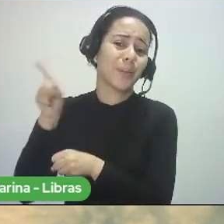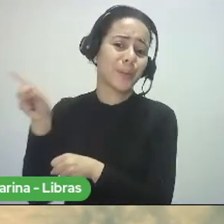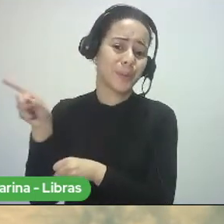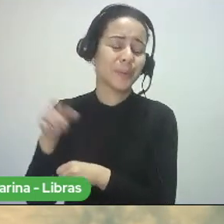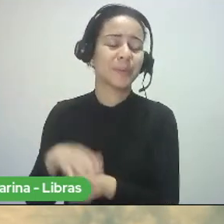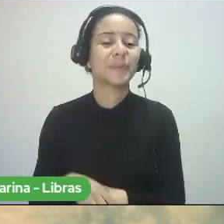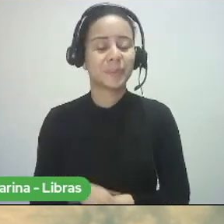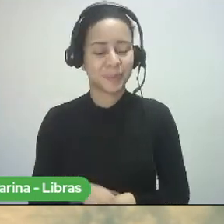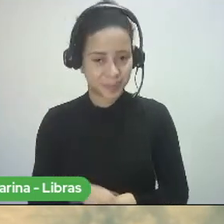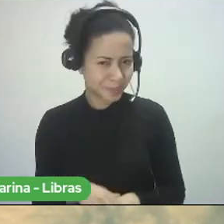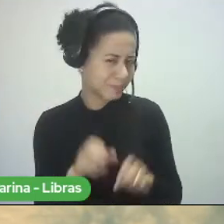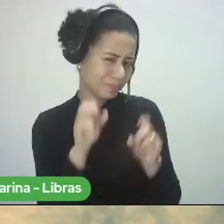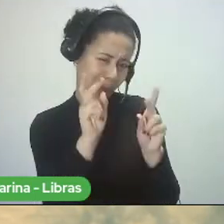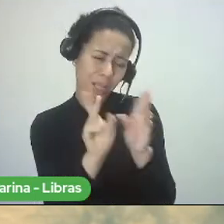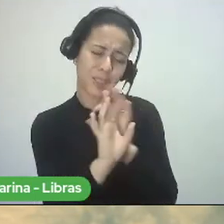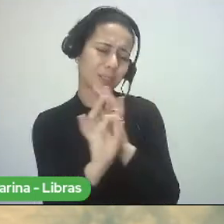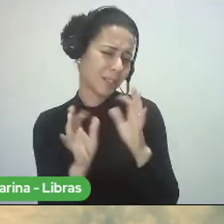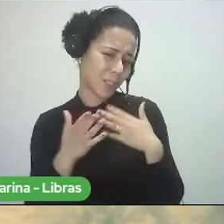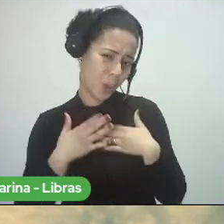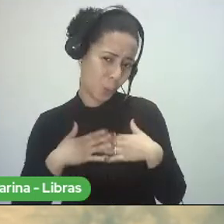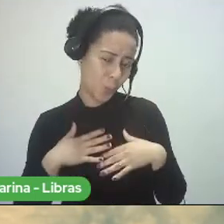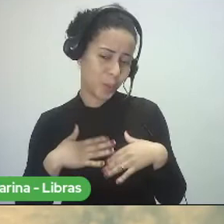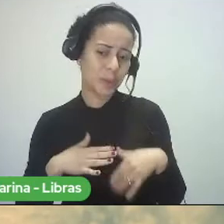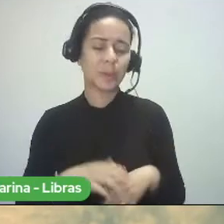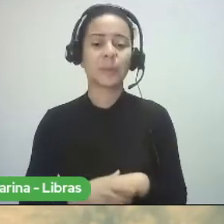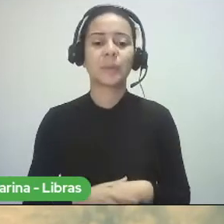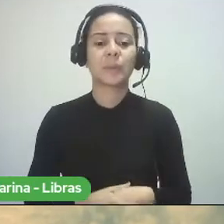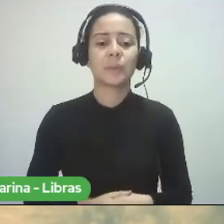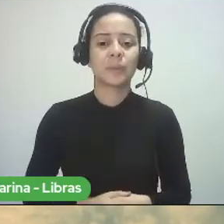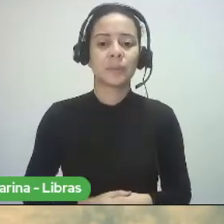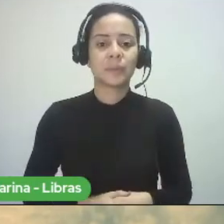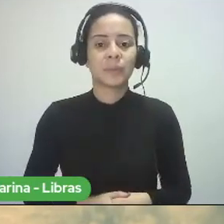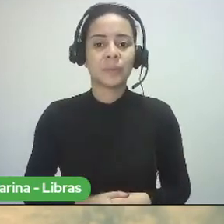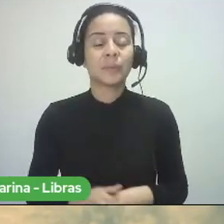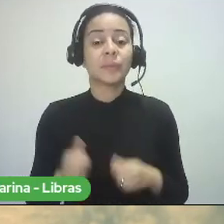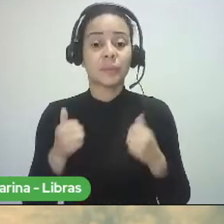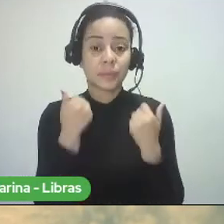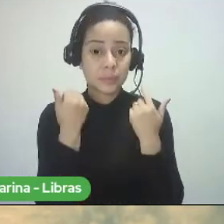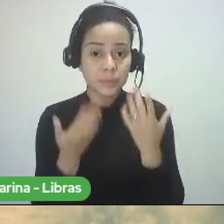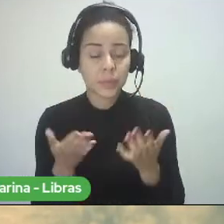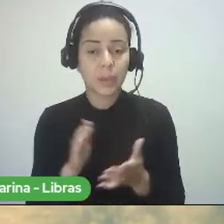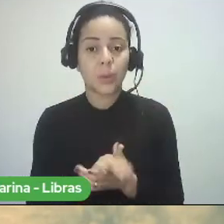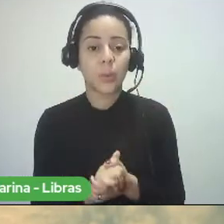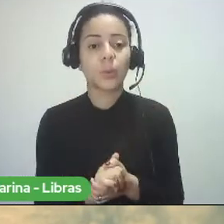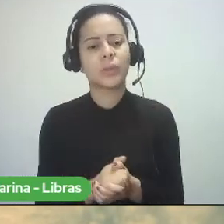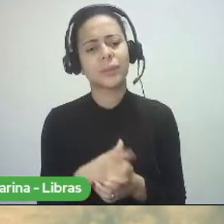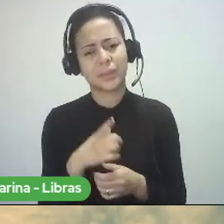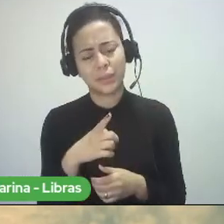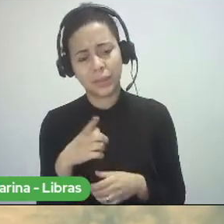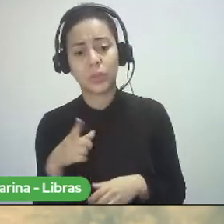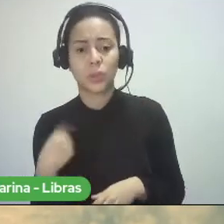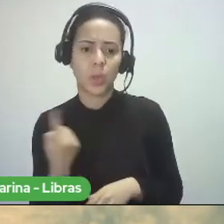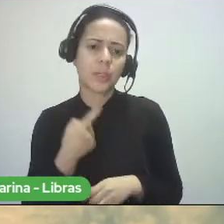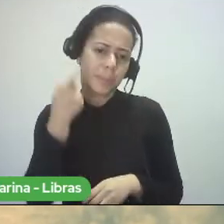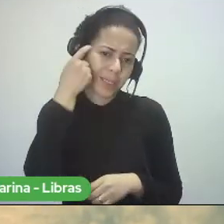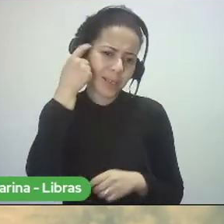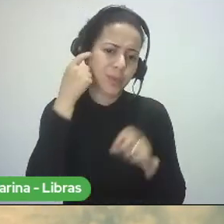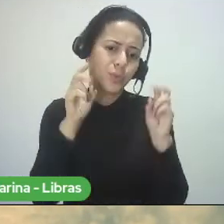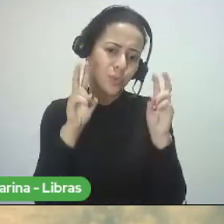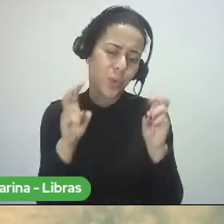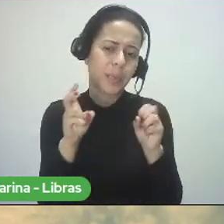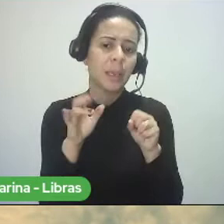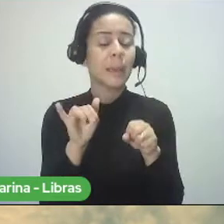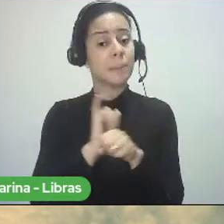Tá, quando a gente fala de planejamento de uma Lean Inception, né, a gente tem várias etapas bem anteriores